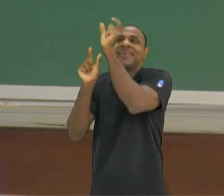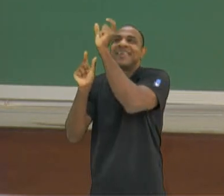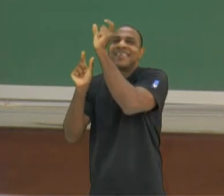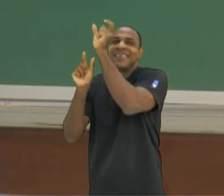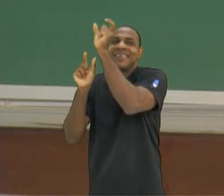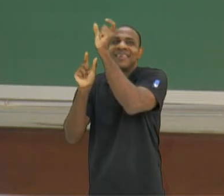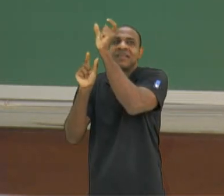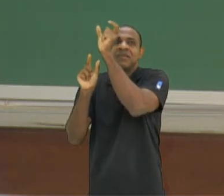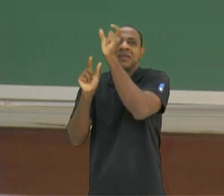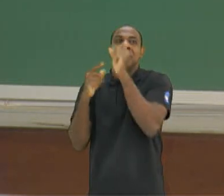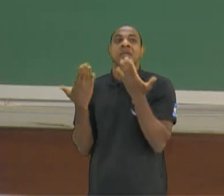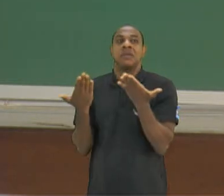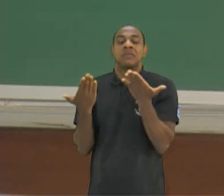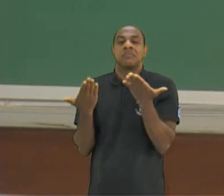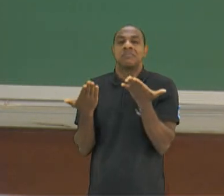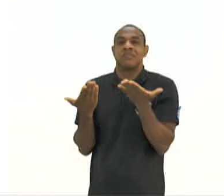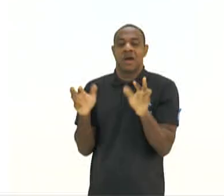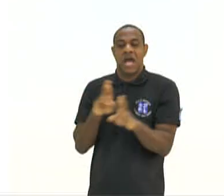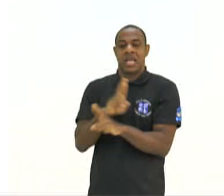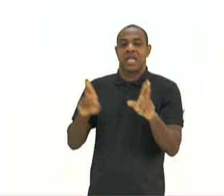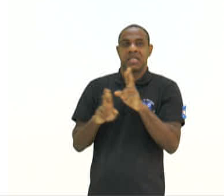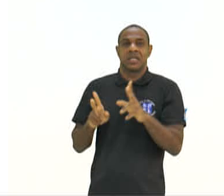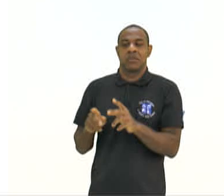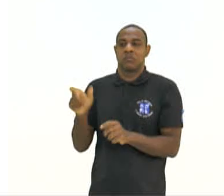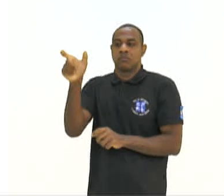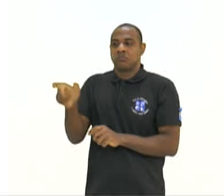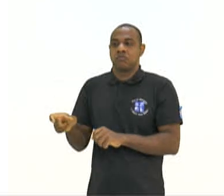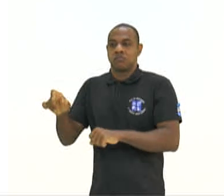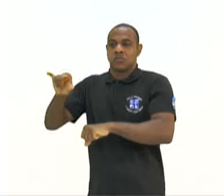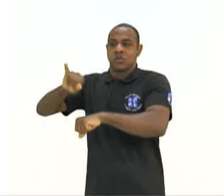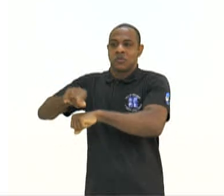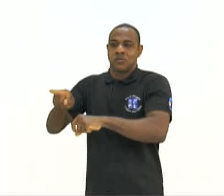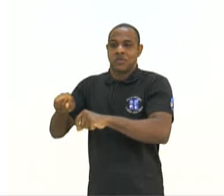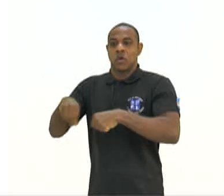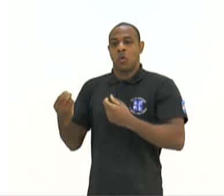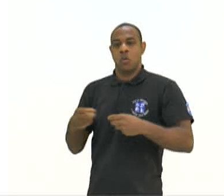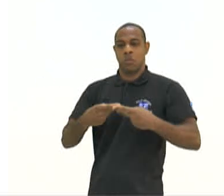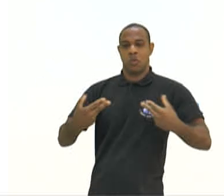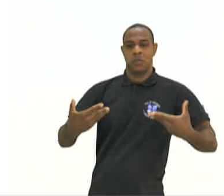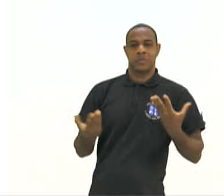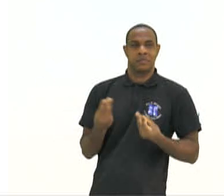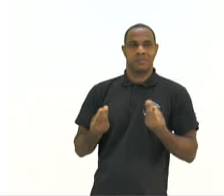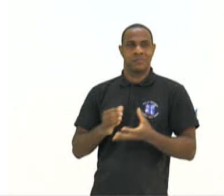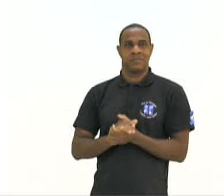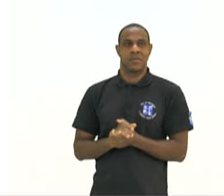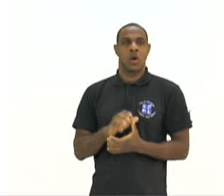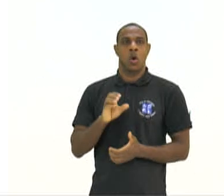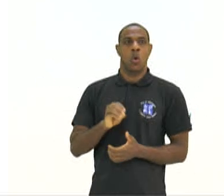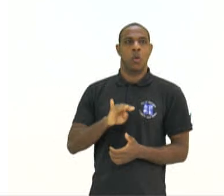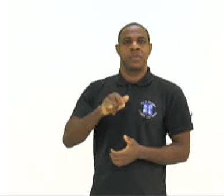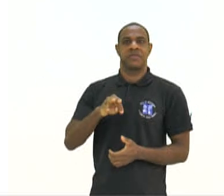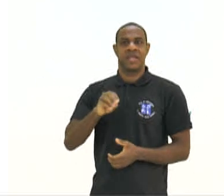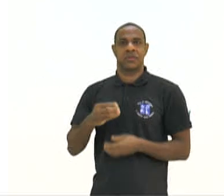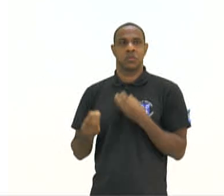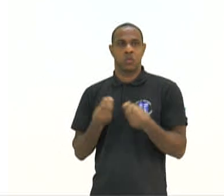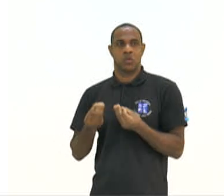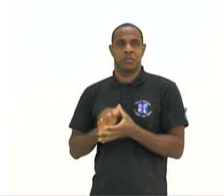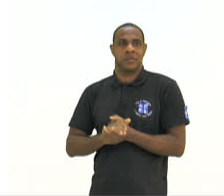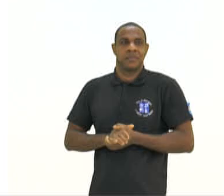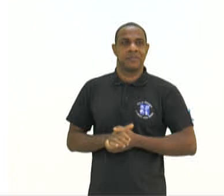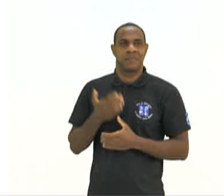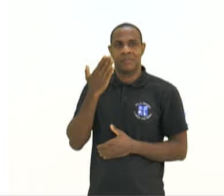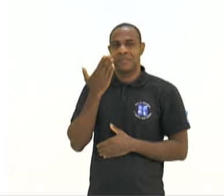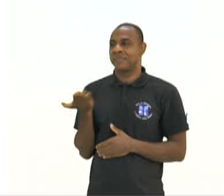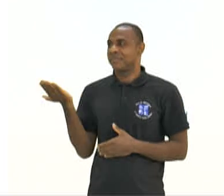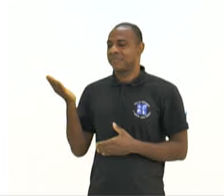a sujeito ou a objeto? No caso, a sujeito, the researcher who, ele está adicionando a informação que